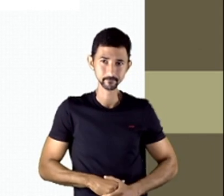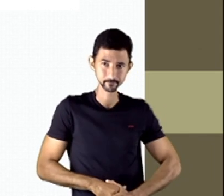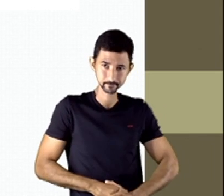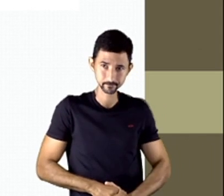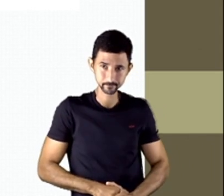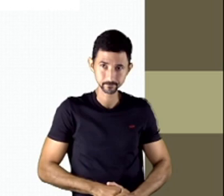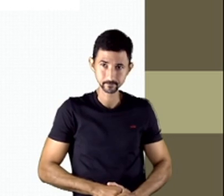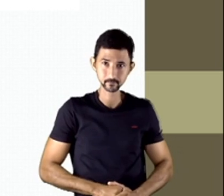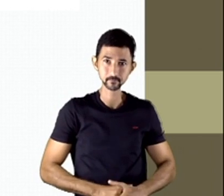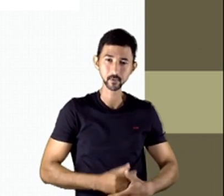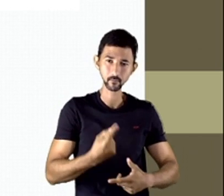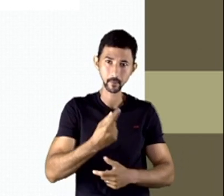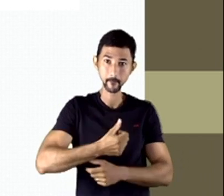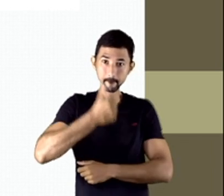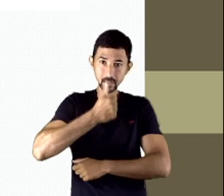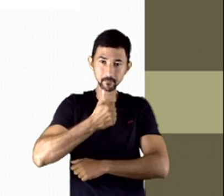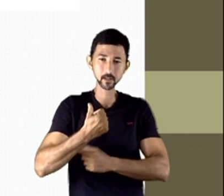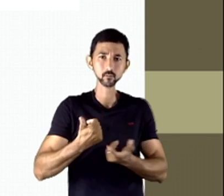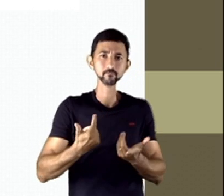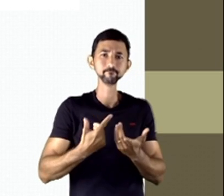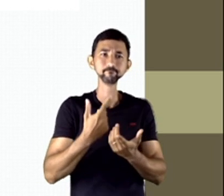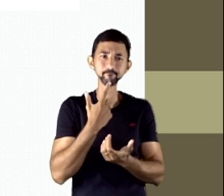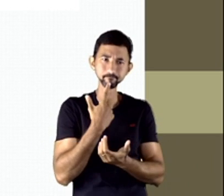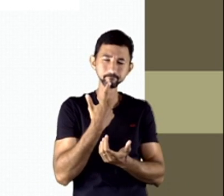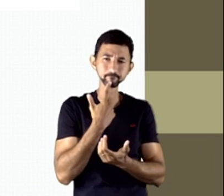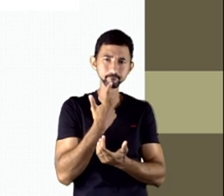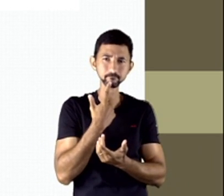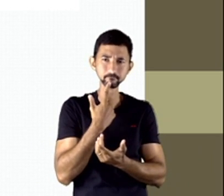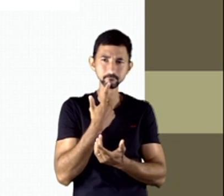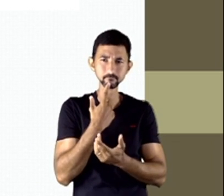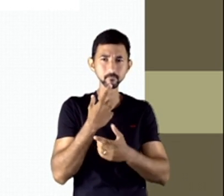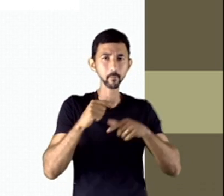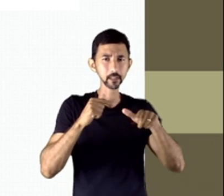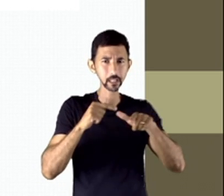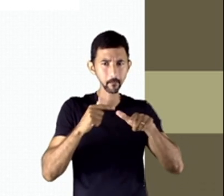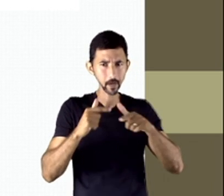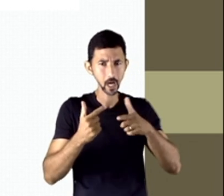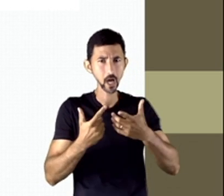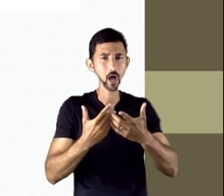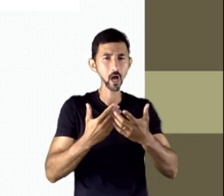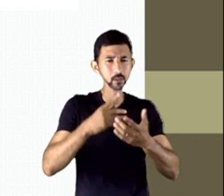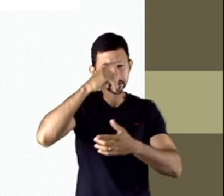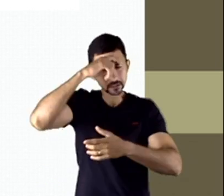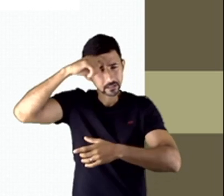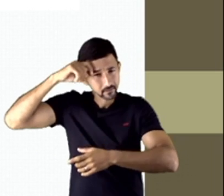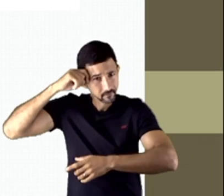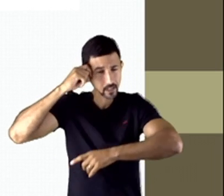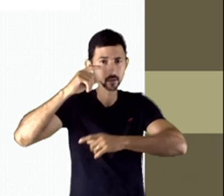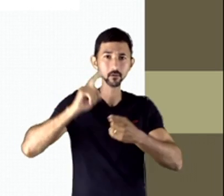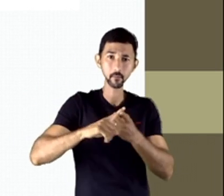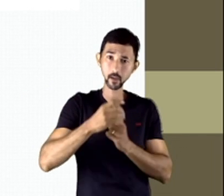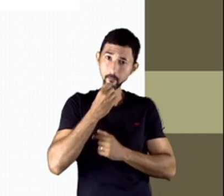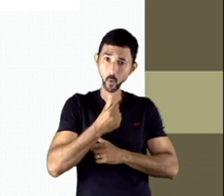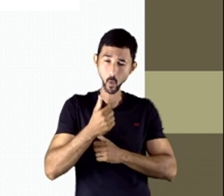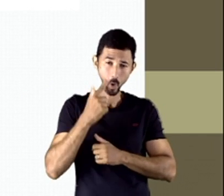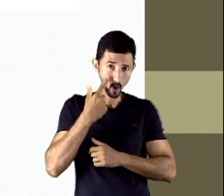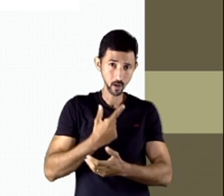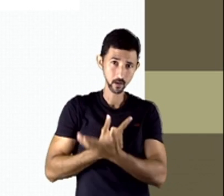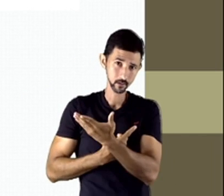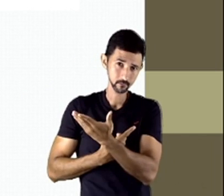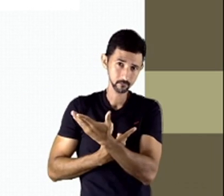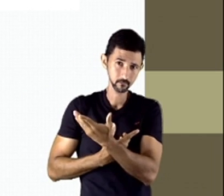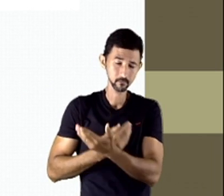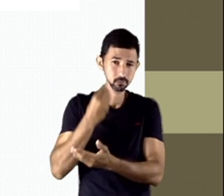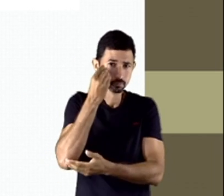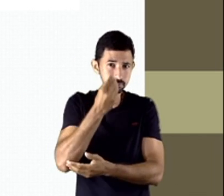isso que vocês vão fazer primeiramente, tá? Lá vai ser trabalhoso? Vai, mas vai ser eficiente também. Então, como é que a gente